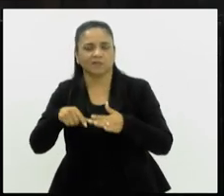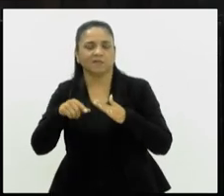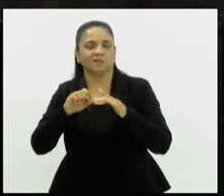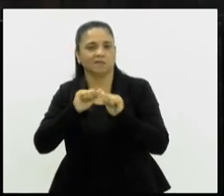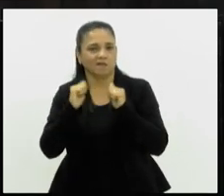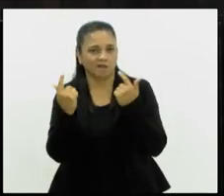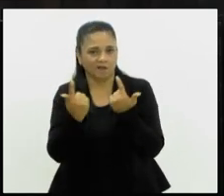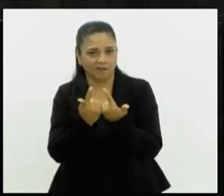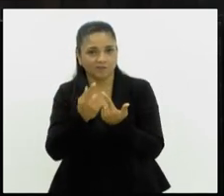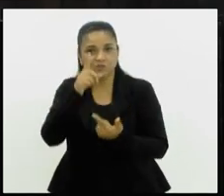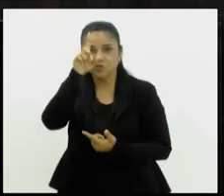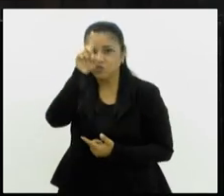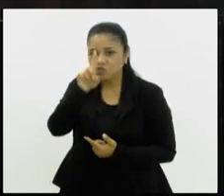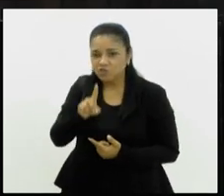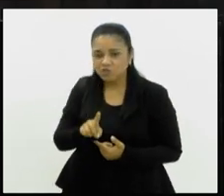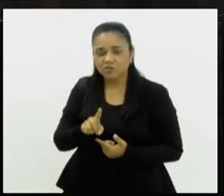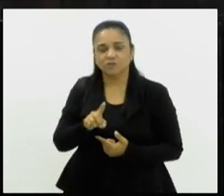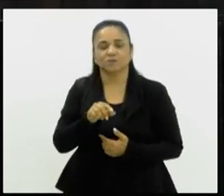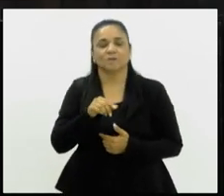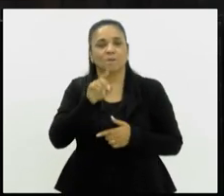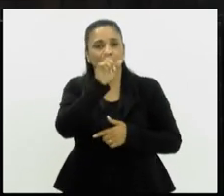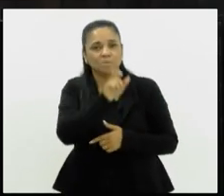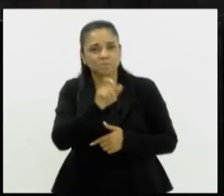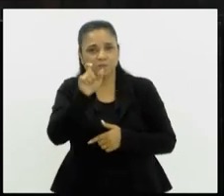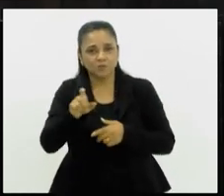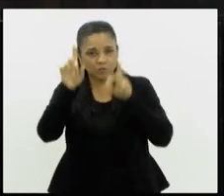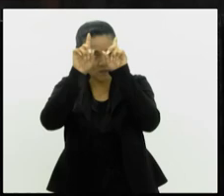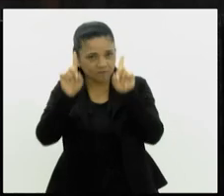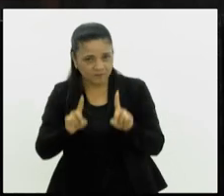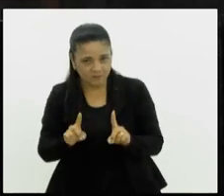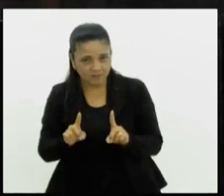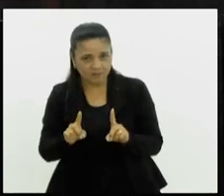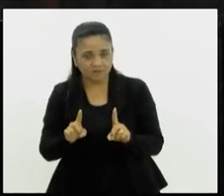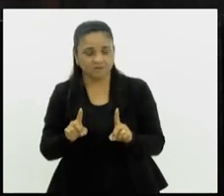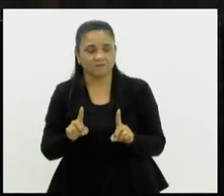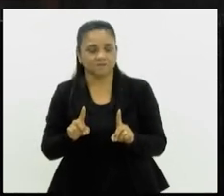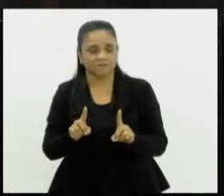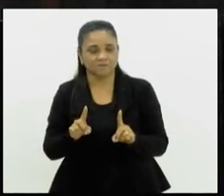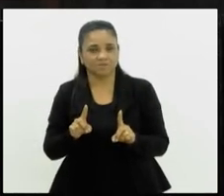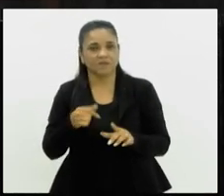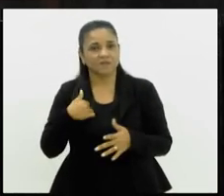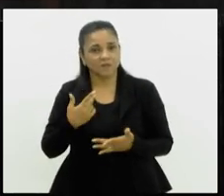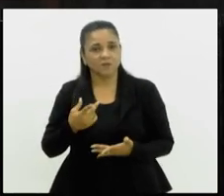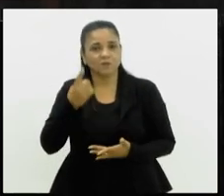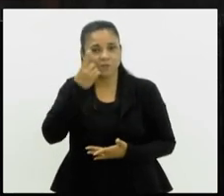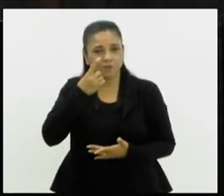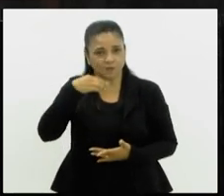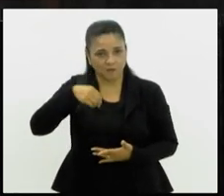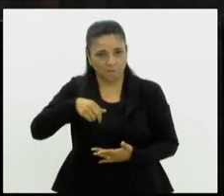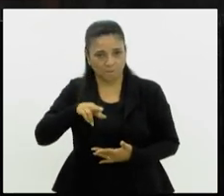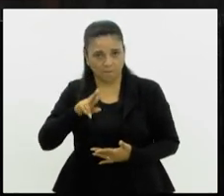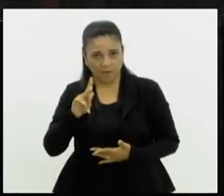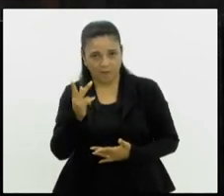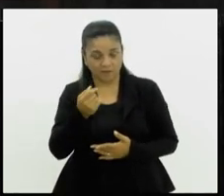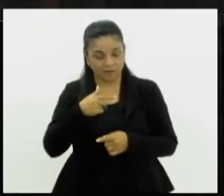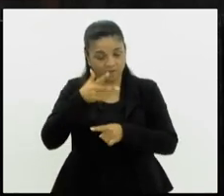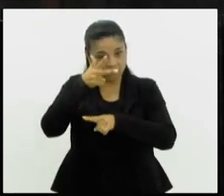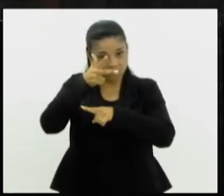luta pelo direito das pessoas com deficiência. Deputada Marta, um vídeo com três